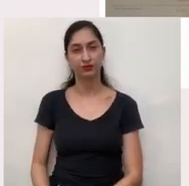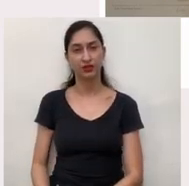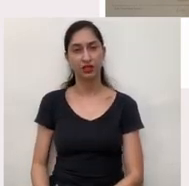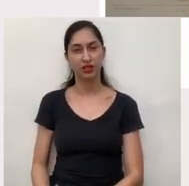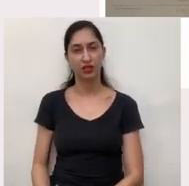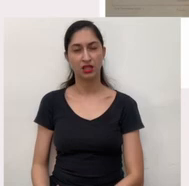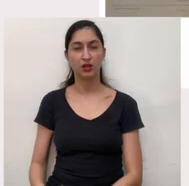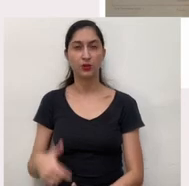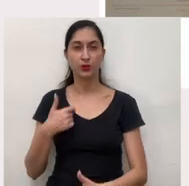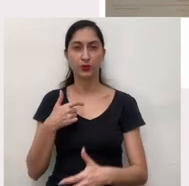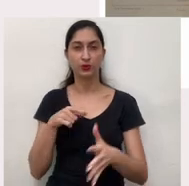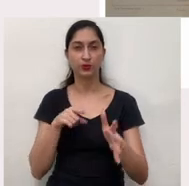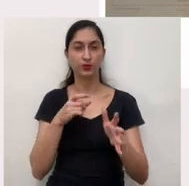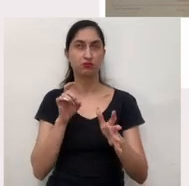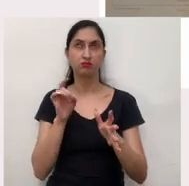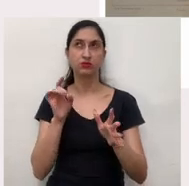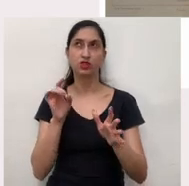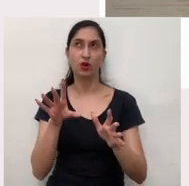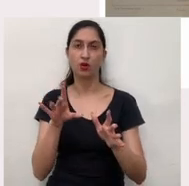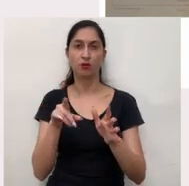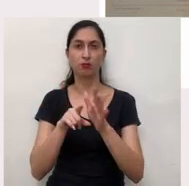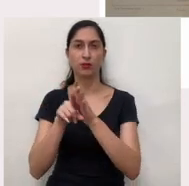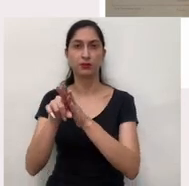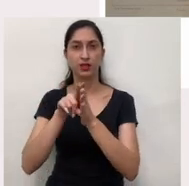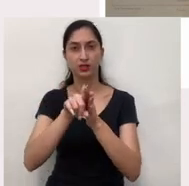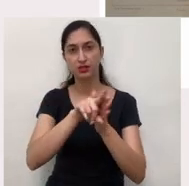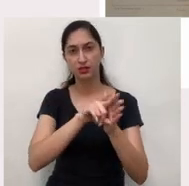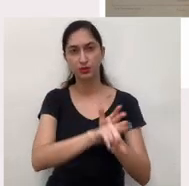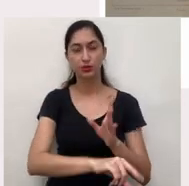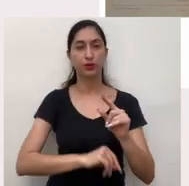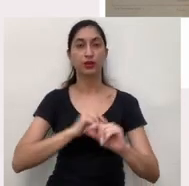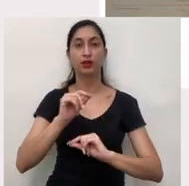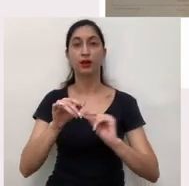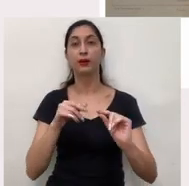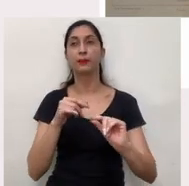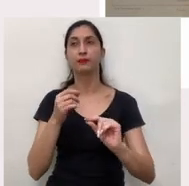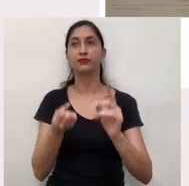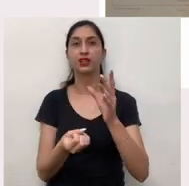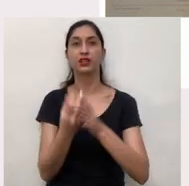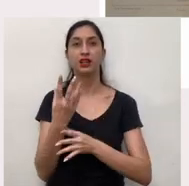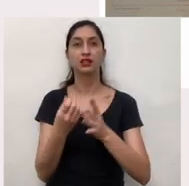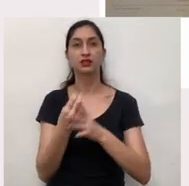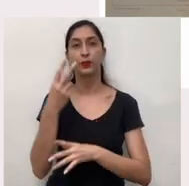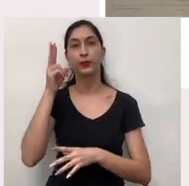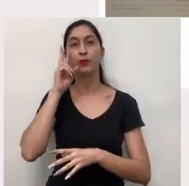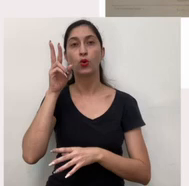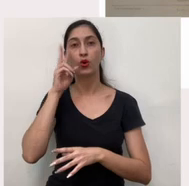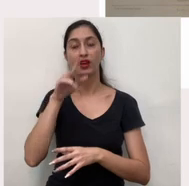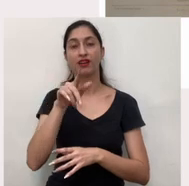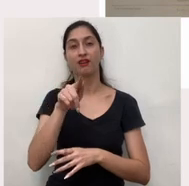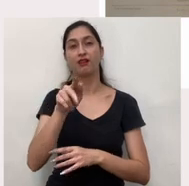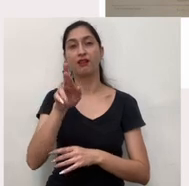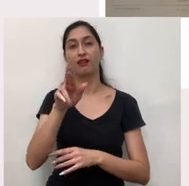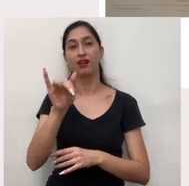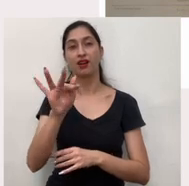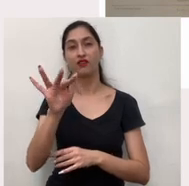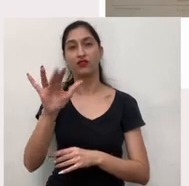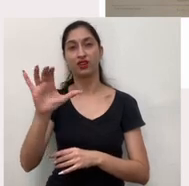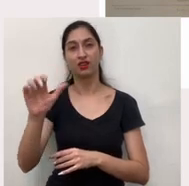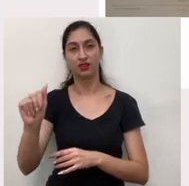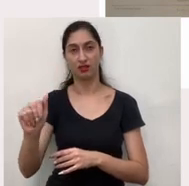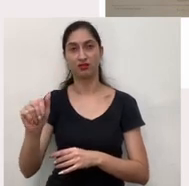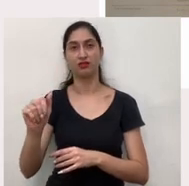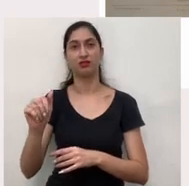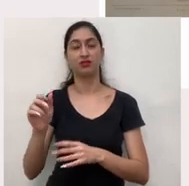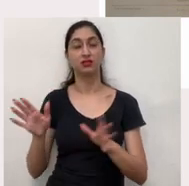mapeando, assim, né, o que é essa produção de uma memória gráfica que já fez parte da arquitetura, que